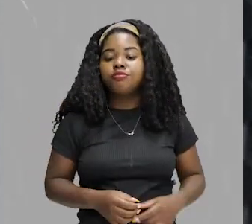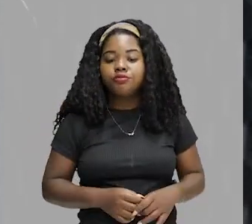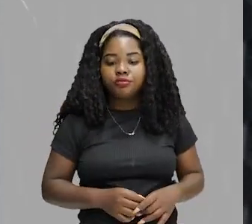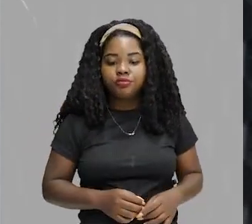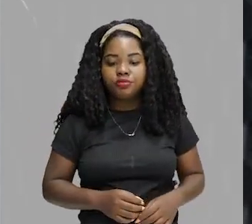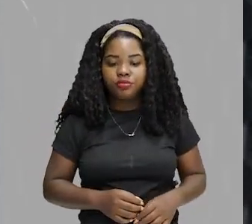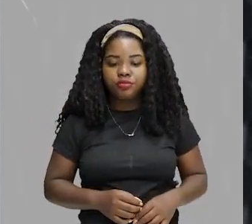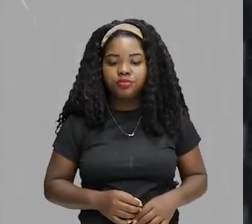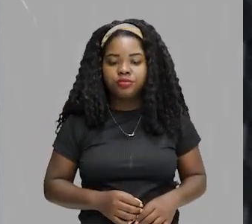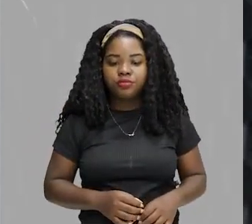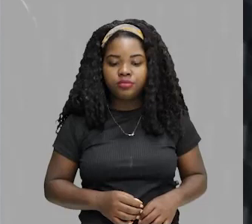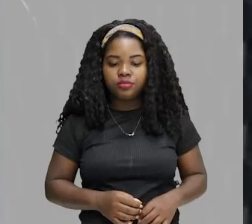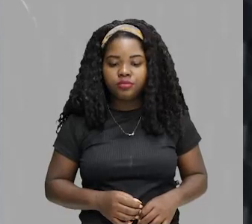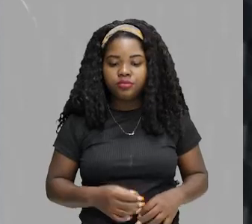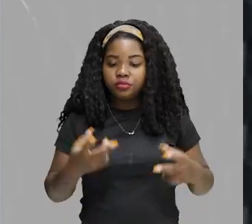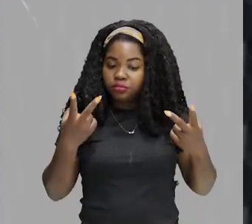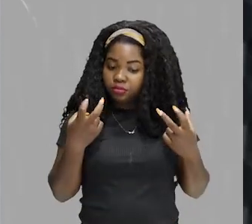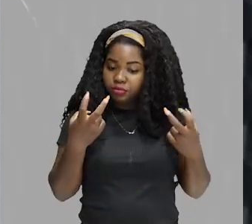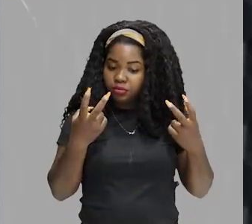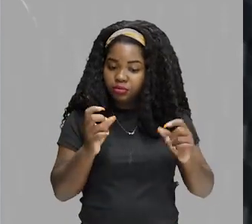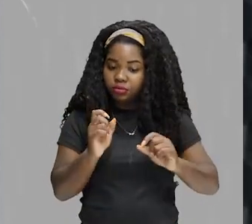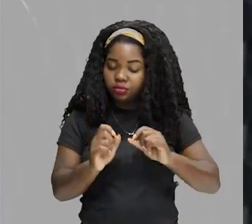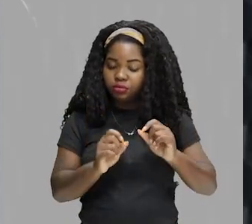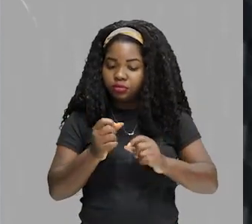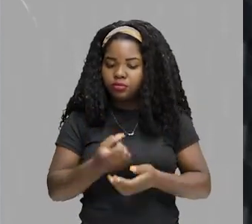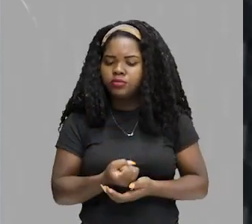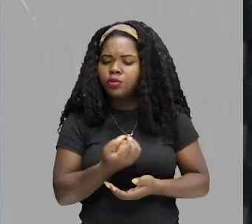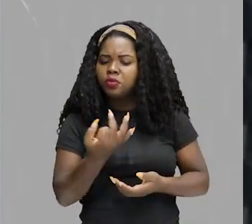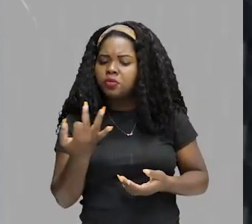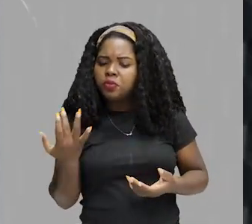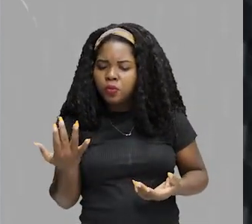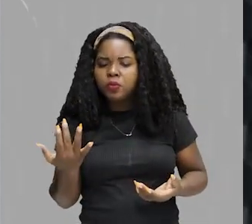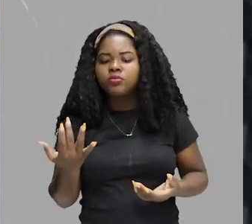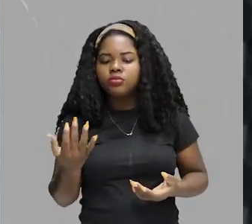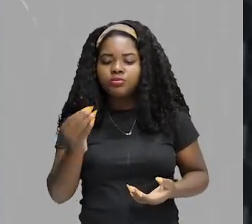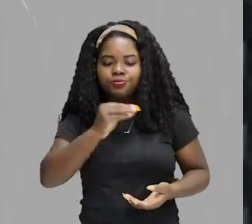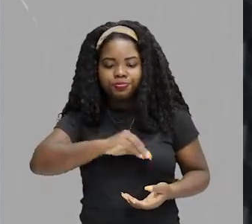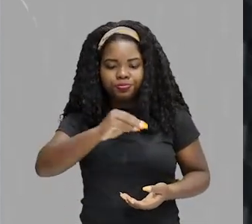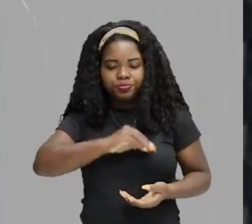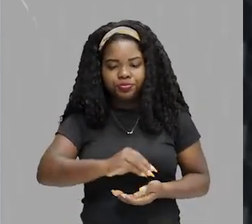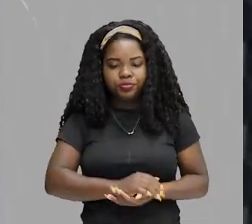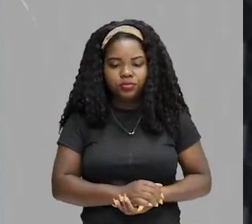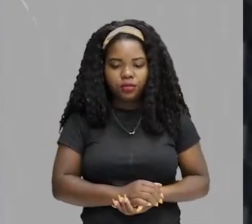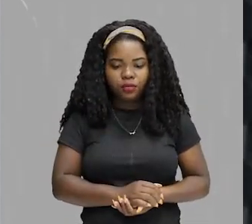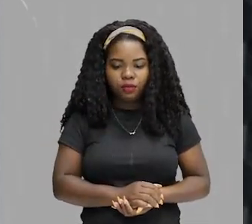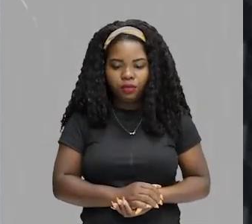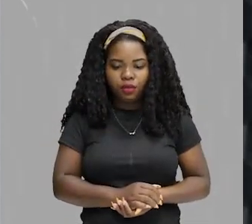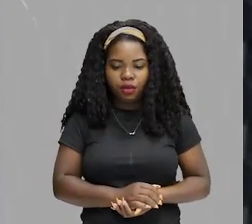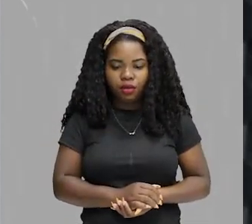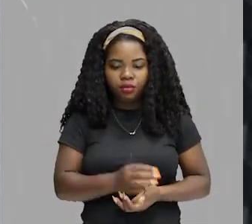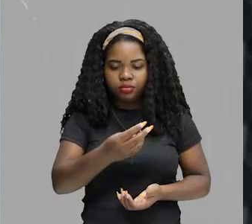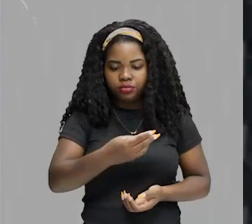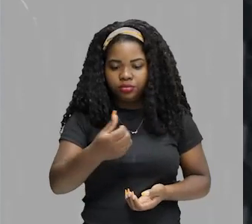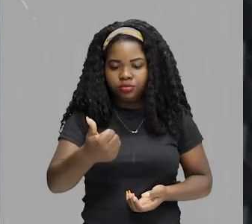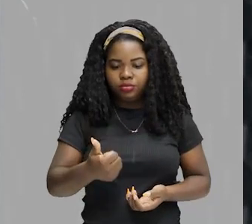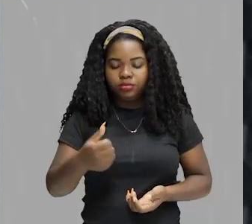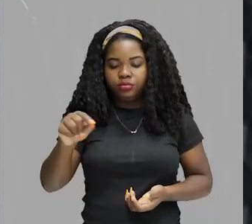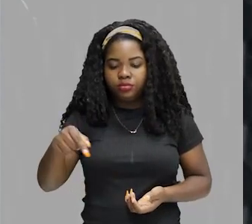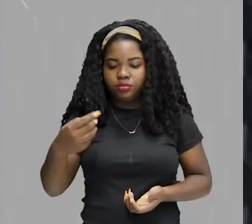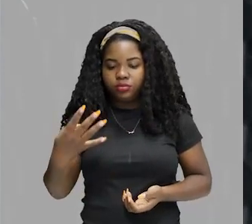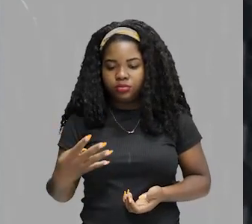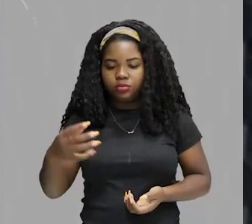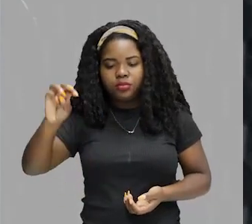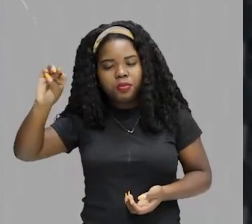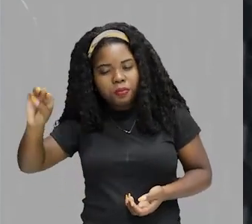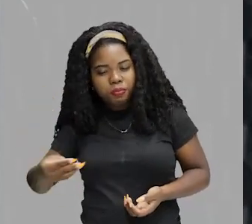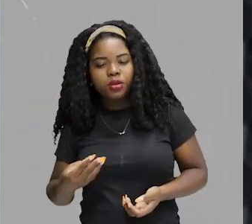temporada. Percebam o quanto que ele ganha salarial. O salário dele gira em torno de 31 milhões e meio.